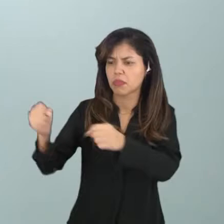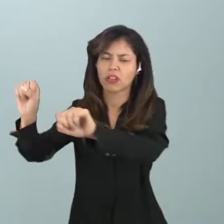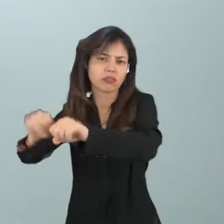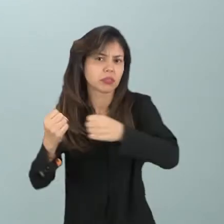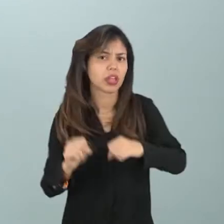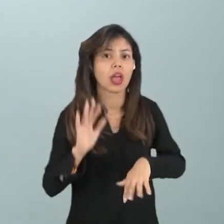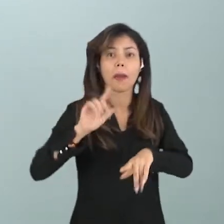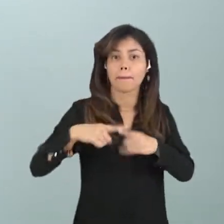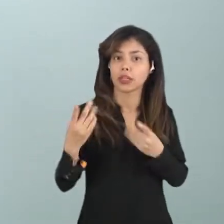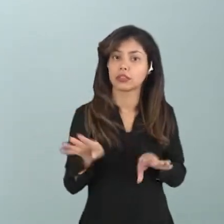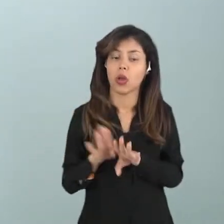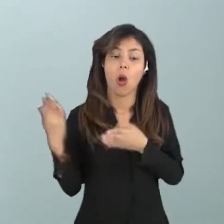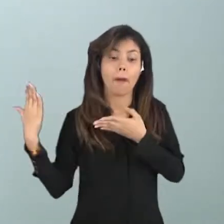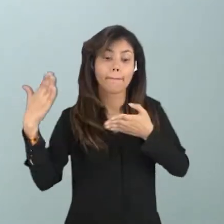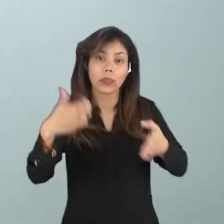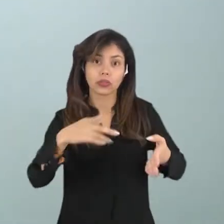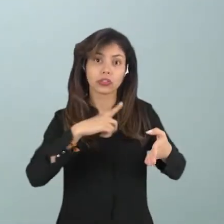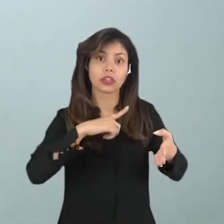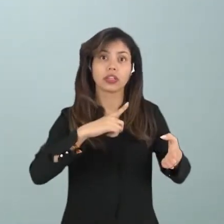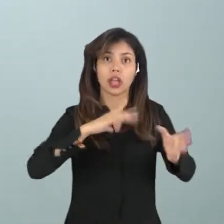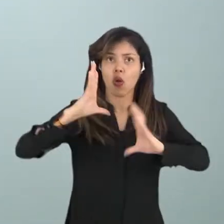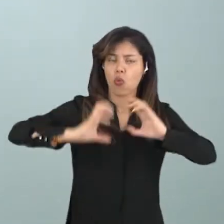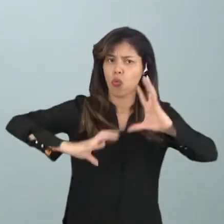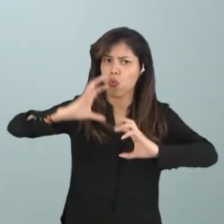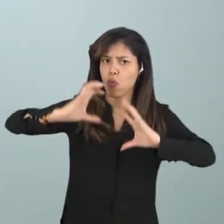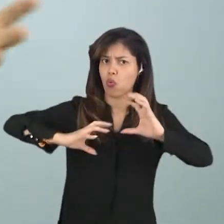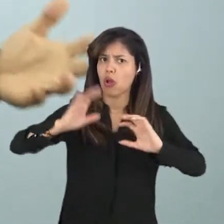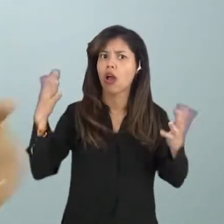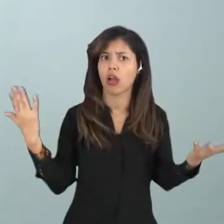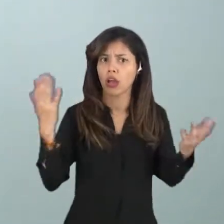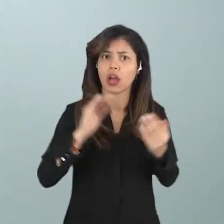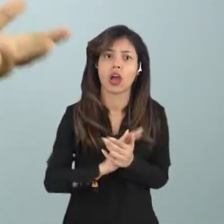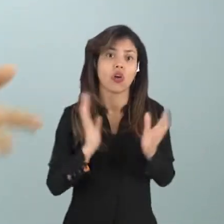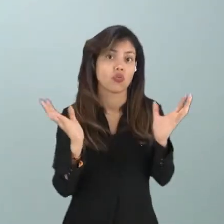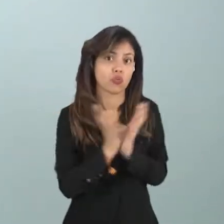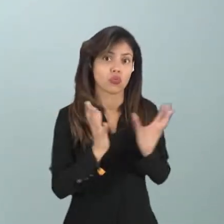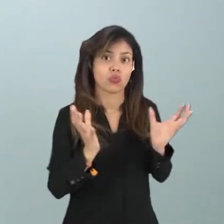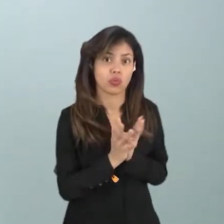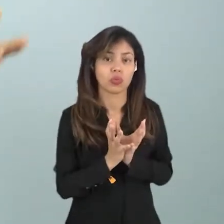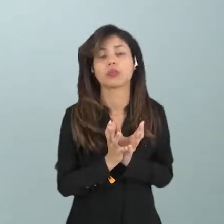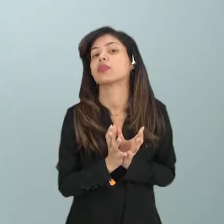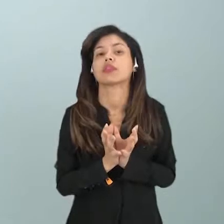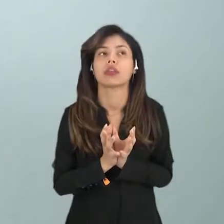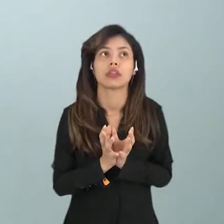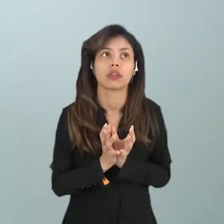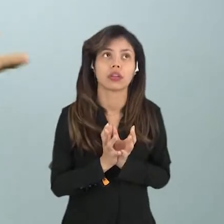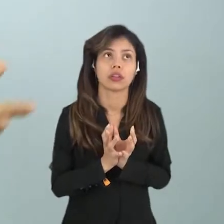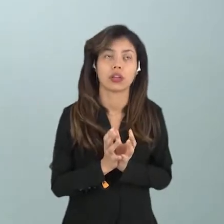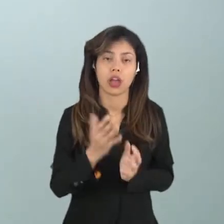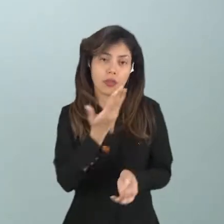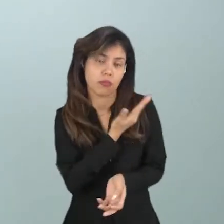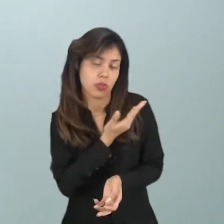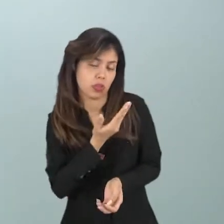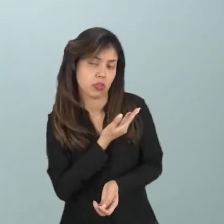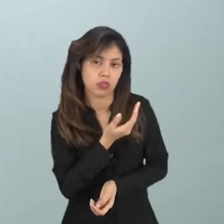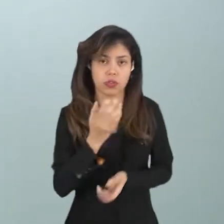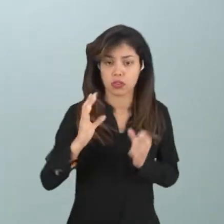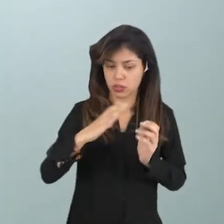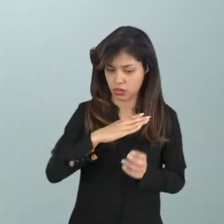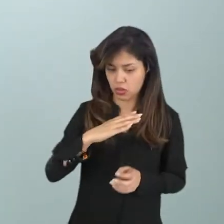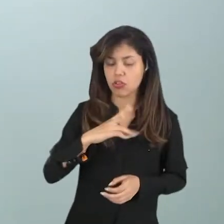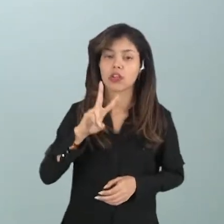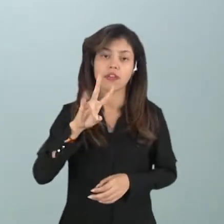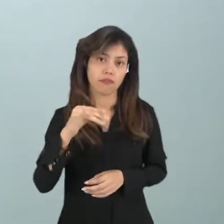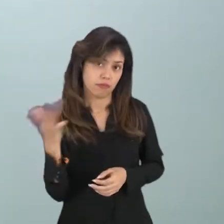acolá, mas não ao ponto de ter uma guerrilha para que grupos, irmãos, grupos amigos de uma cidade venham